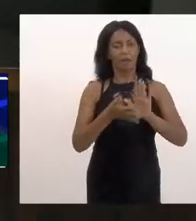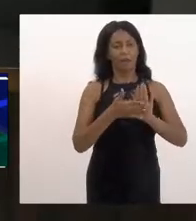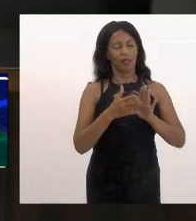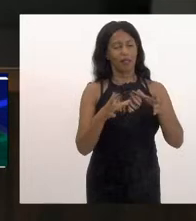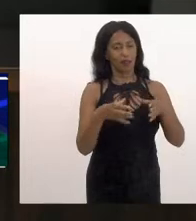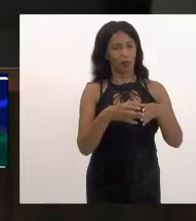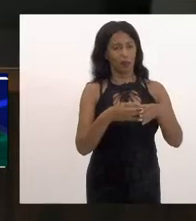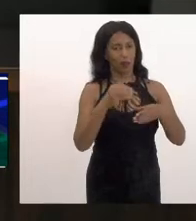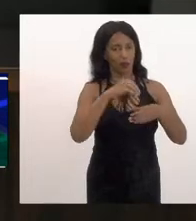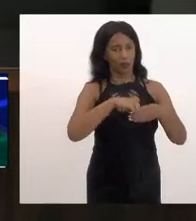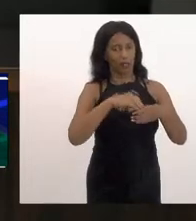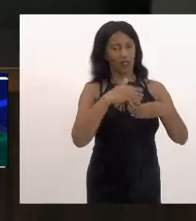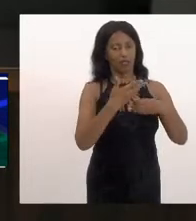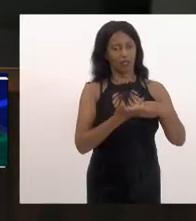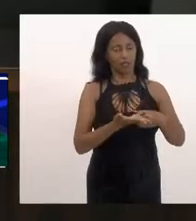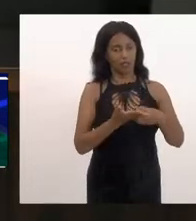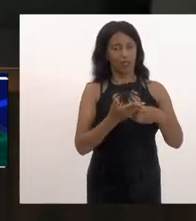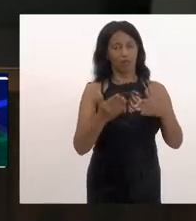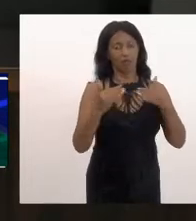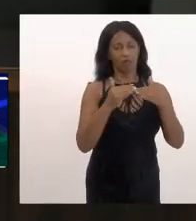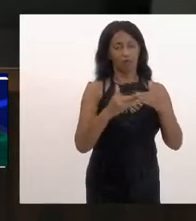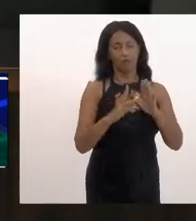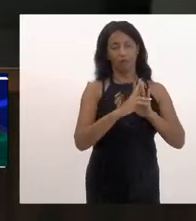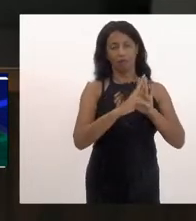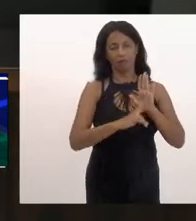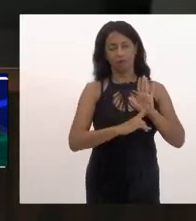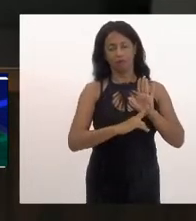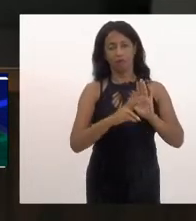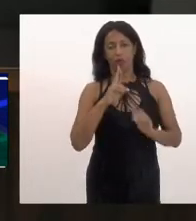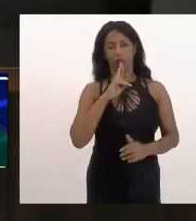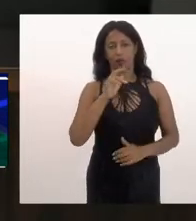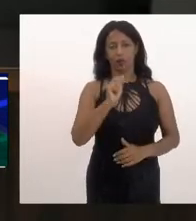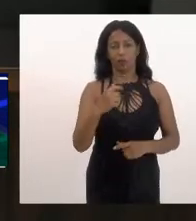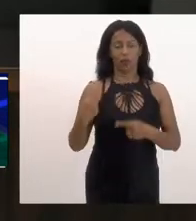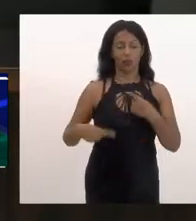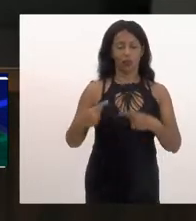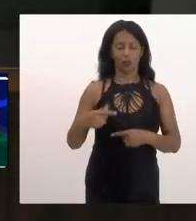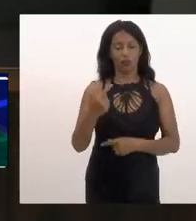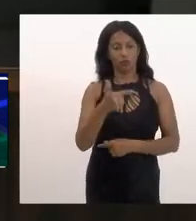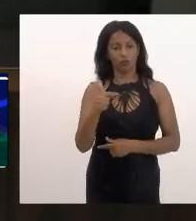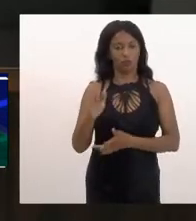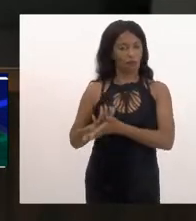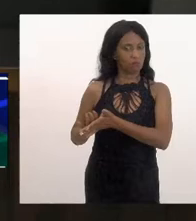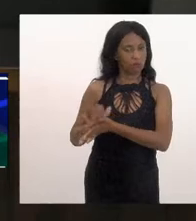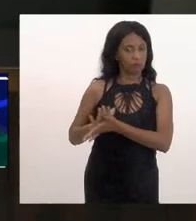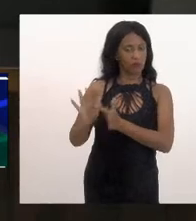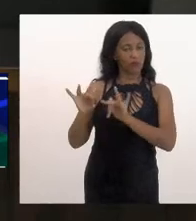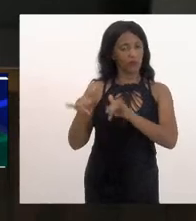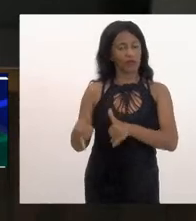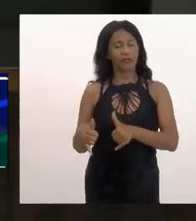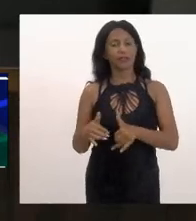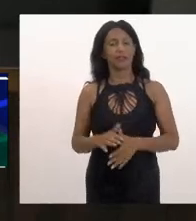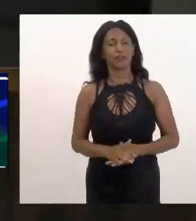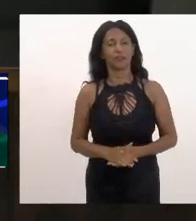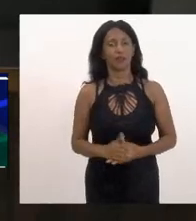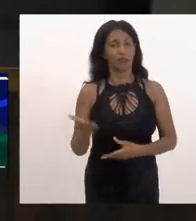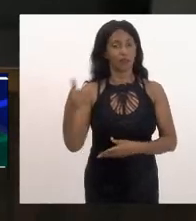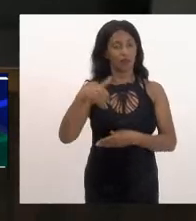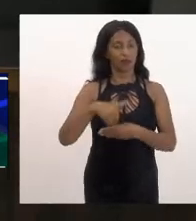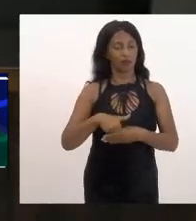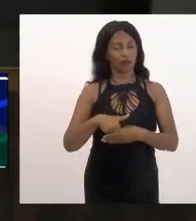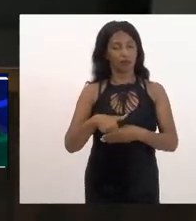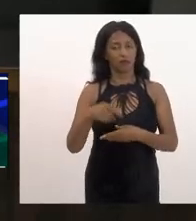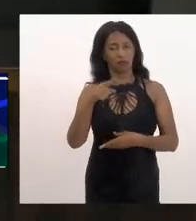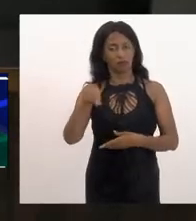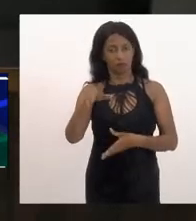internas e proporções externas favorável, relator deputado Rodrigo Amorim. Em discussão, não havendo quem queira discutir, encerrada a discussão. Em votação,